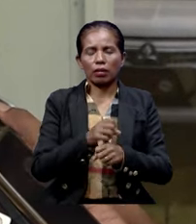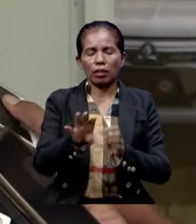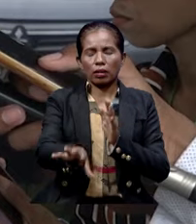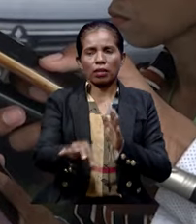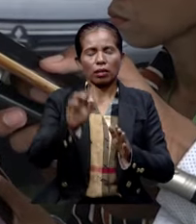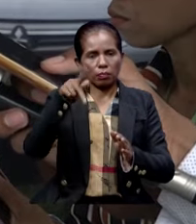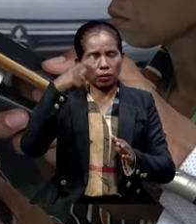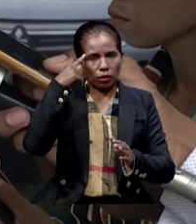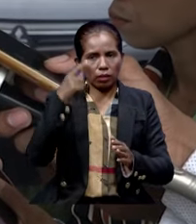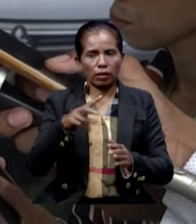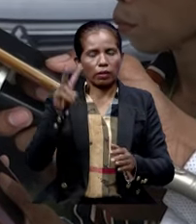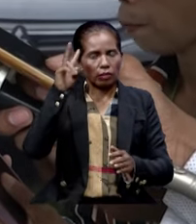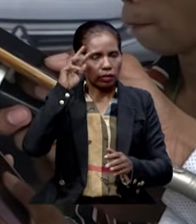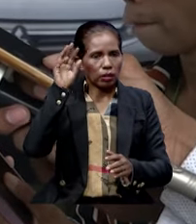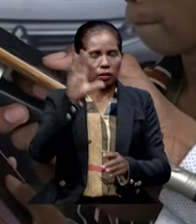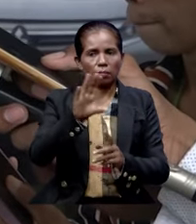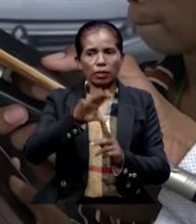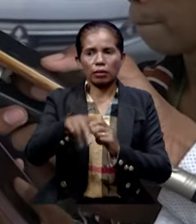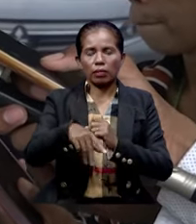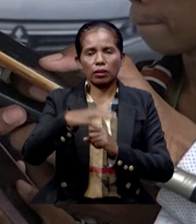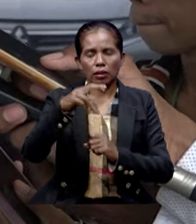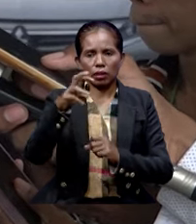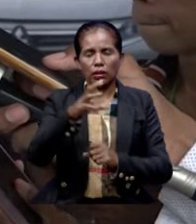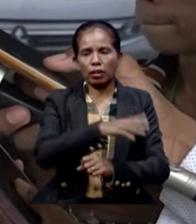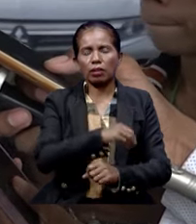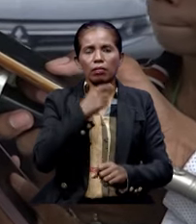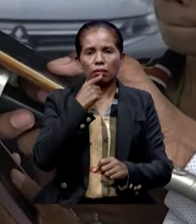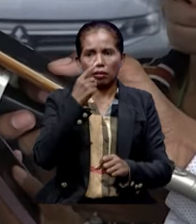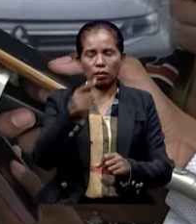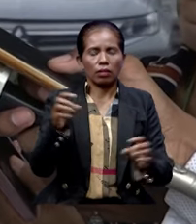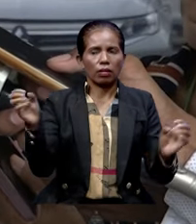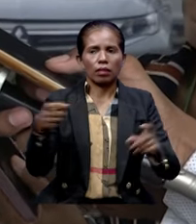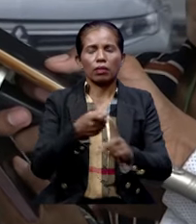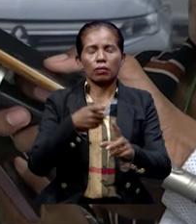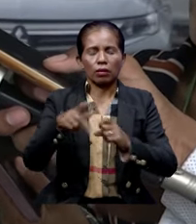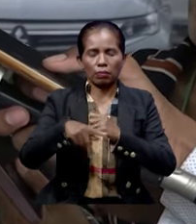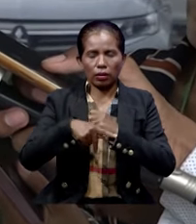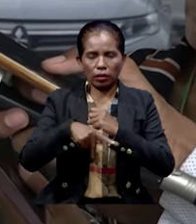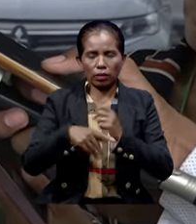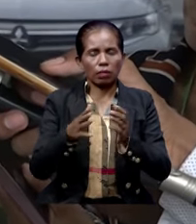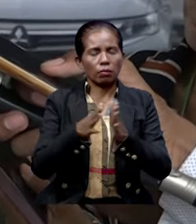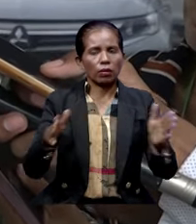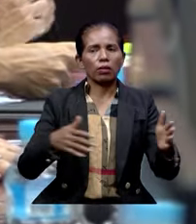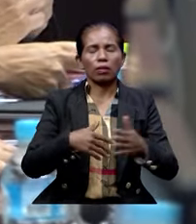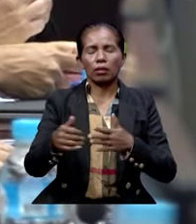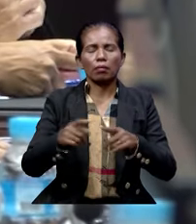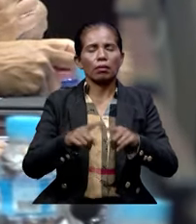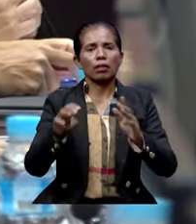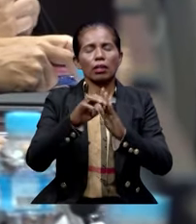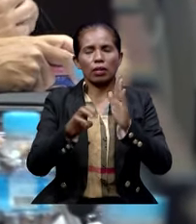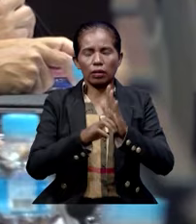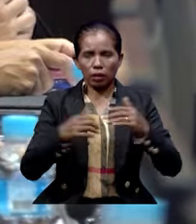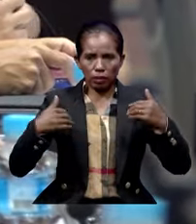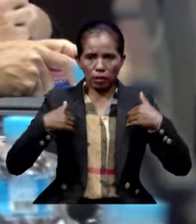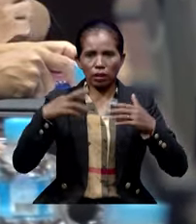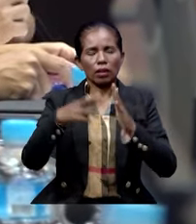política. Vice-chefe bancada CNRT, patrocínio Fernando Chateten, lamentação que se bancada posição não é normal, mas bem Estado e a regra